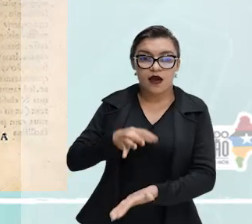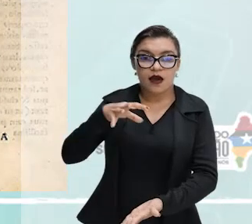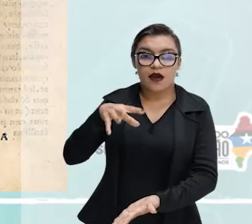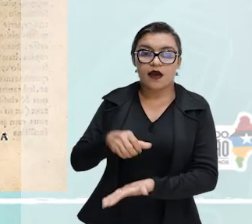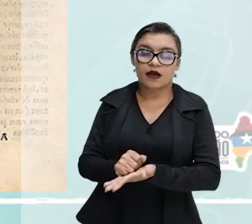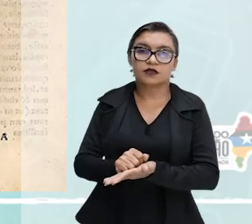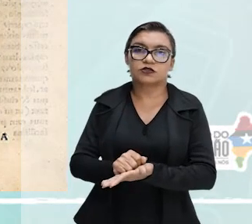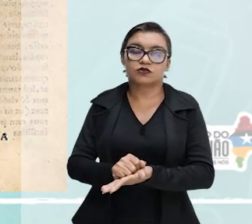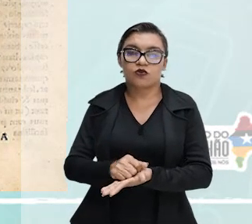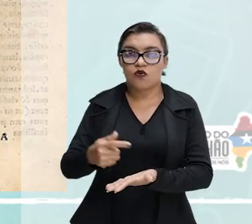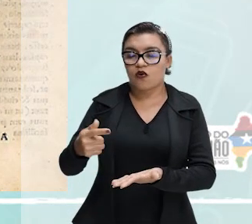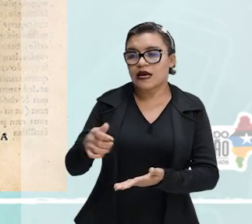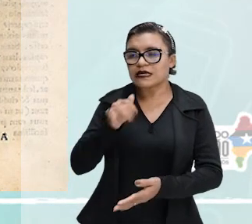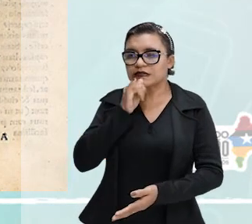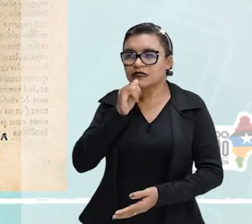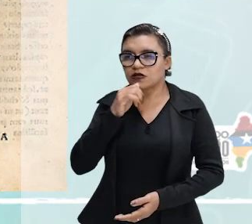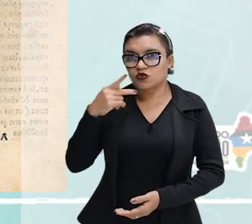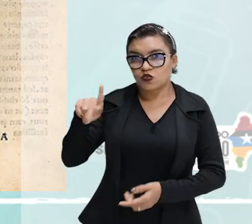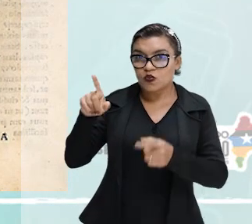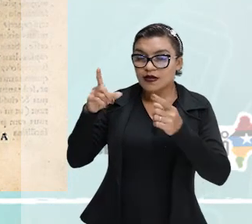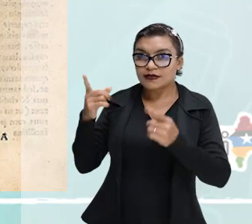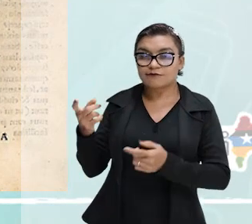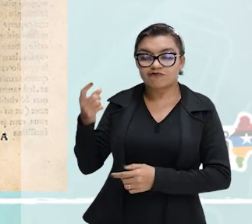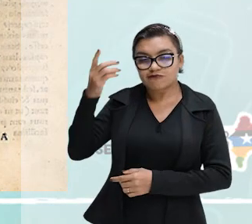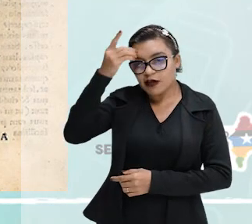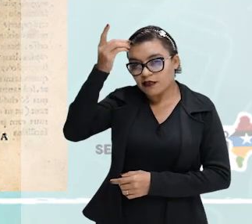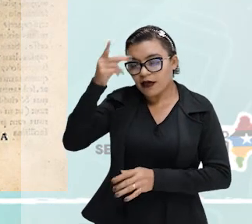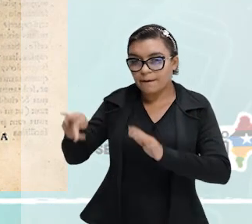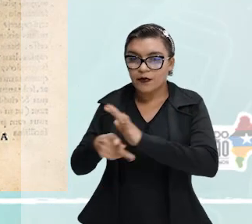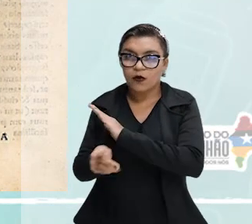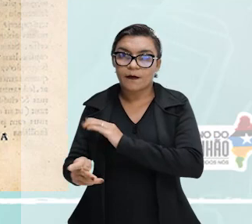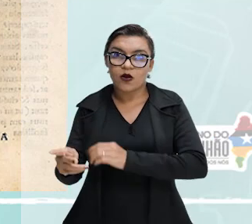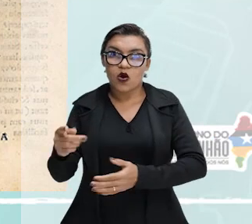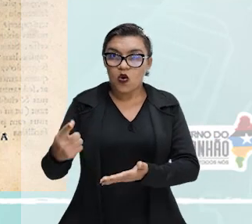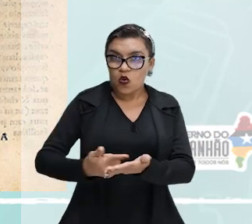né? O nome do livro é De